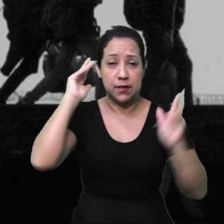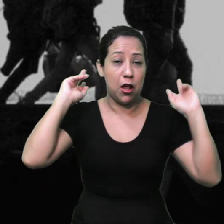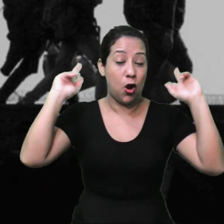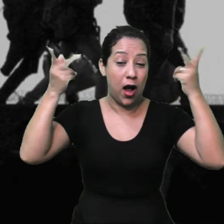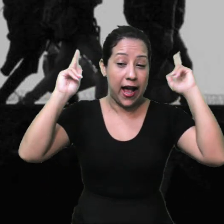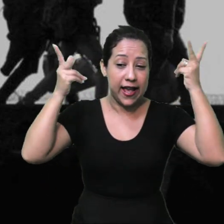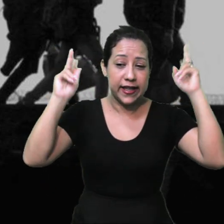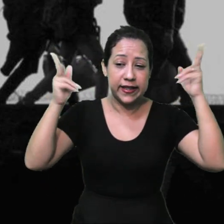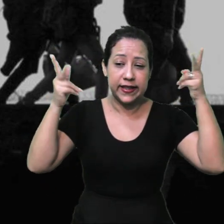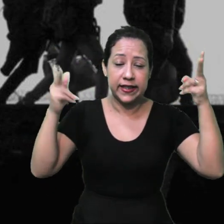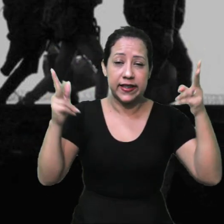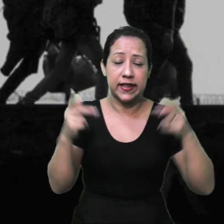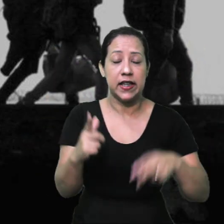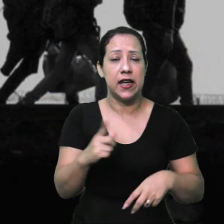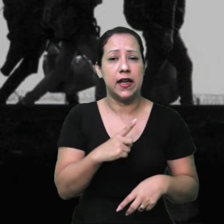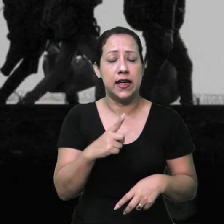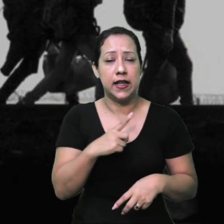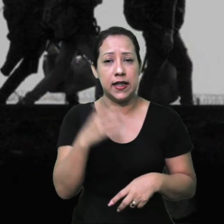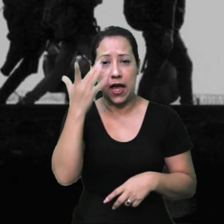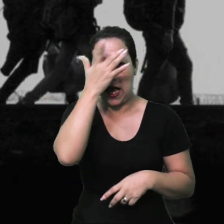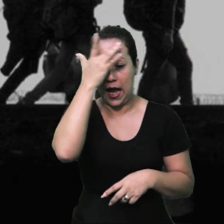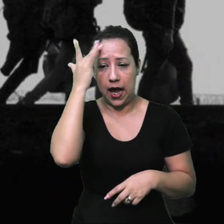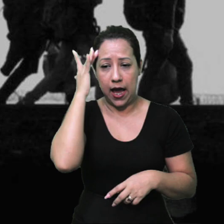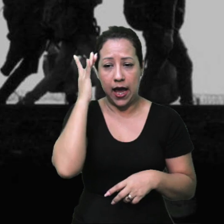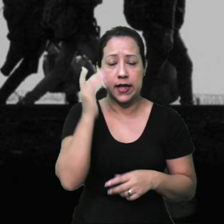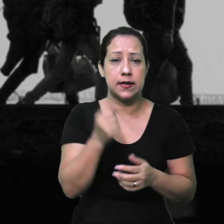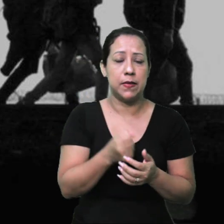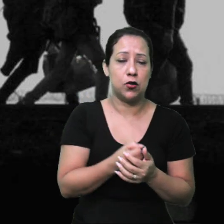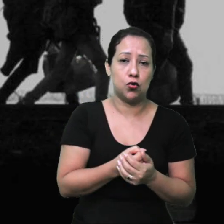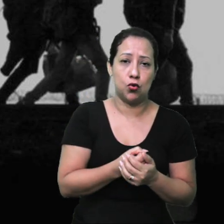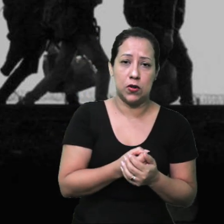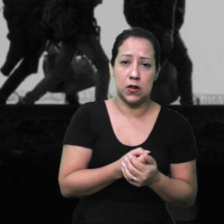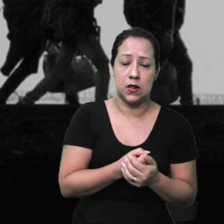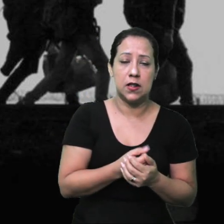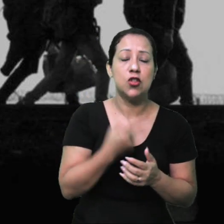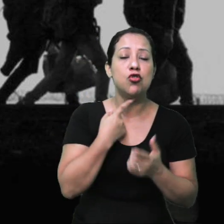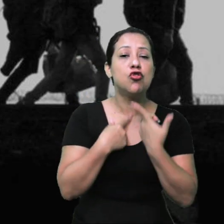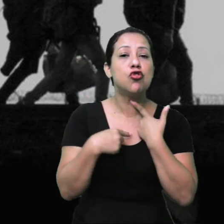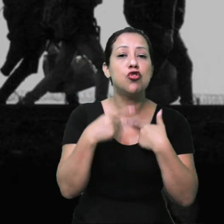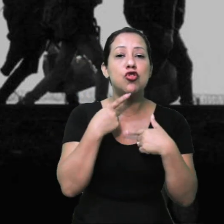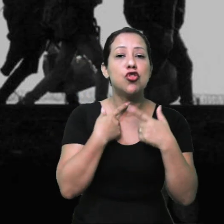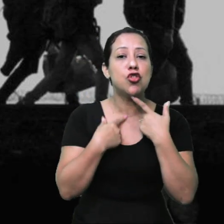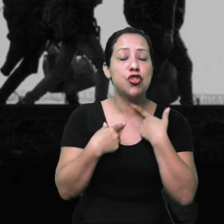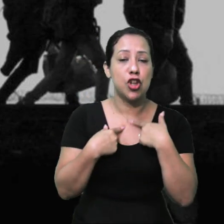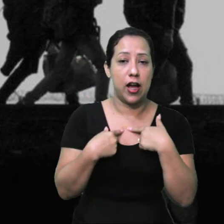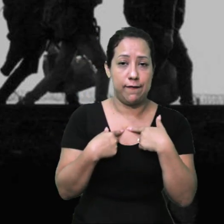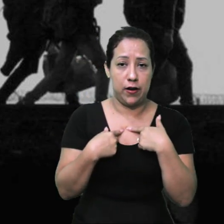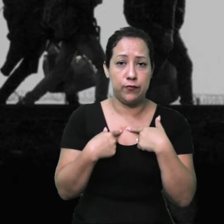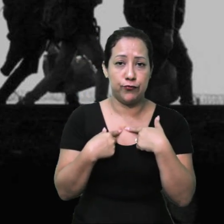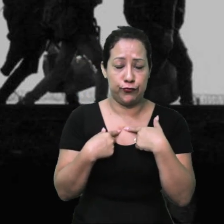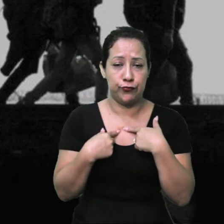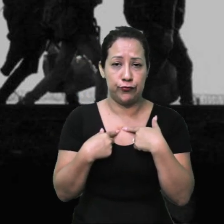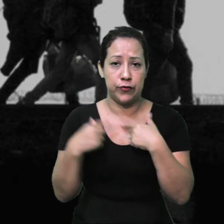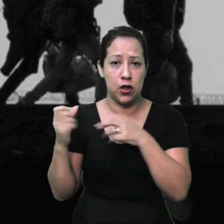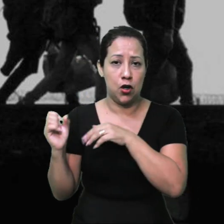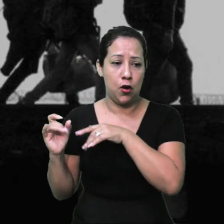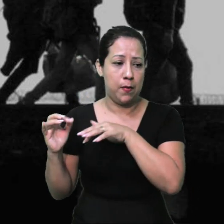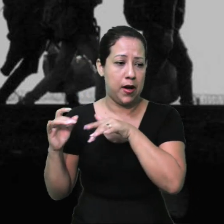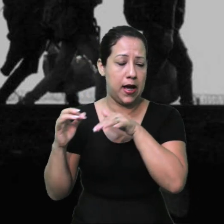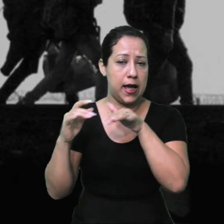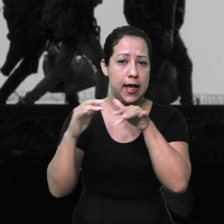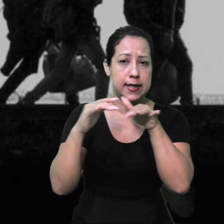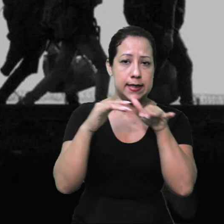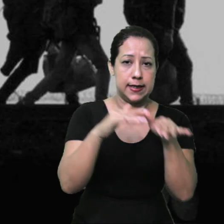comemorando, e muitas pessoas querendo passar para a Europa ocidental. Portanto, dentro da própria